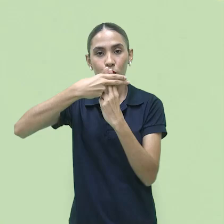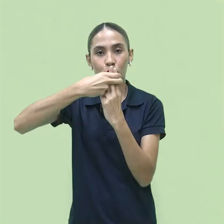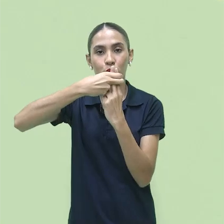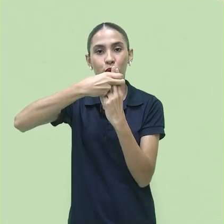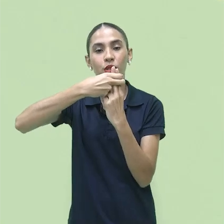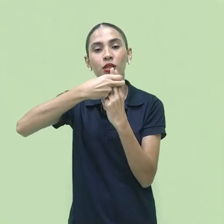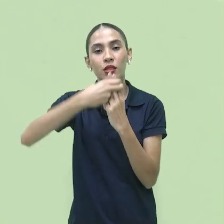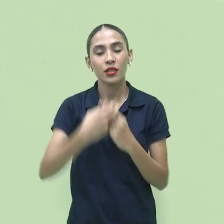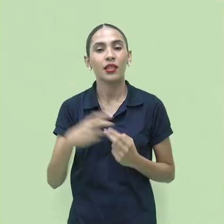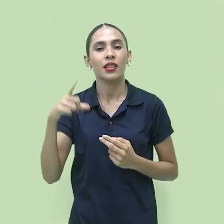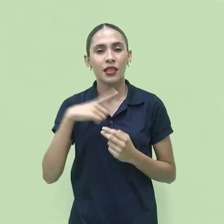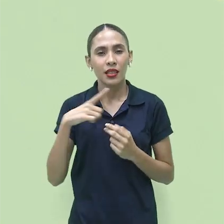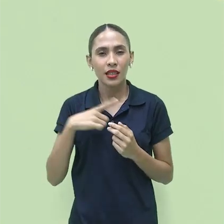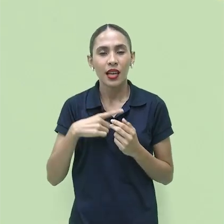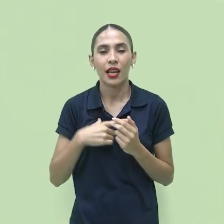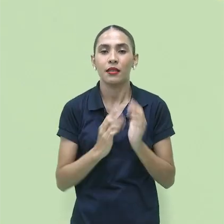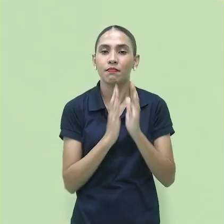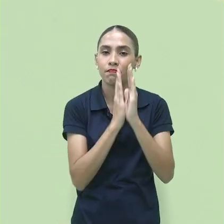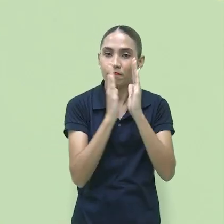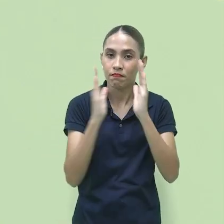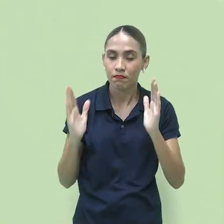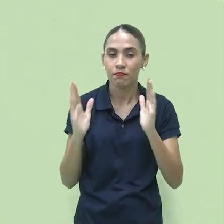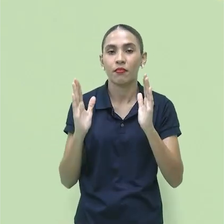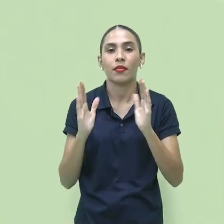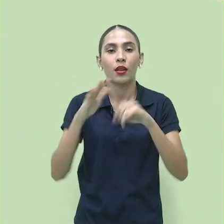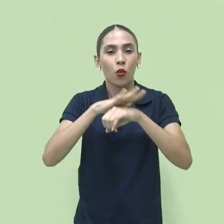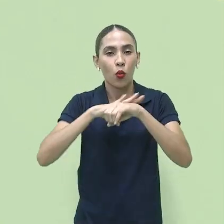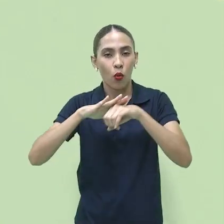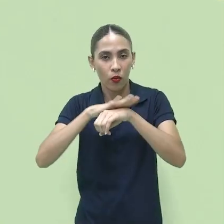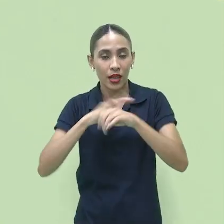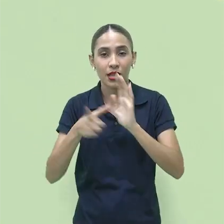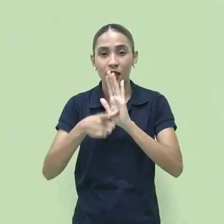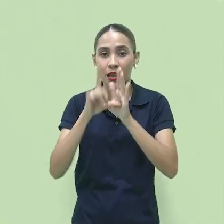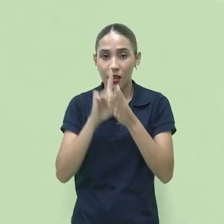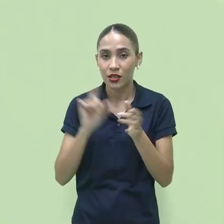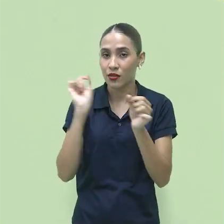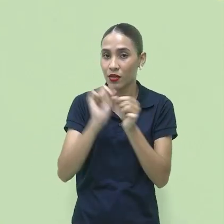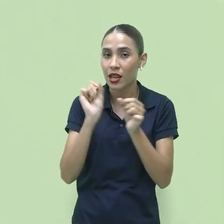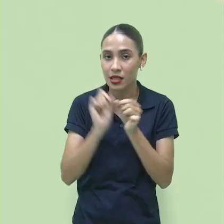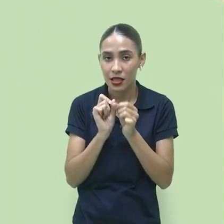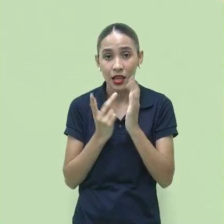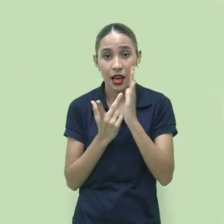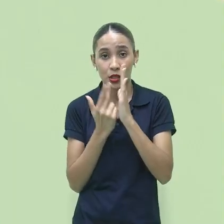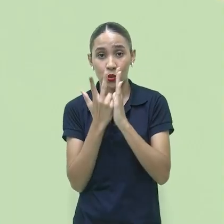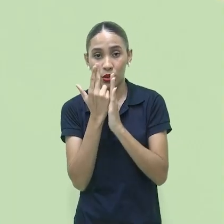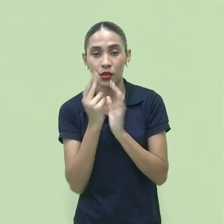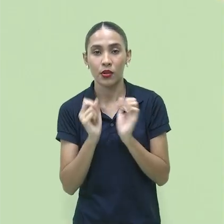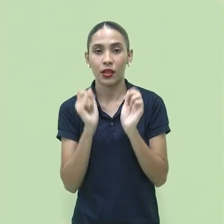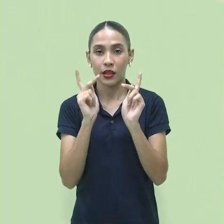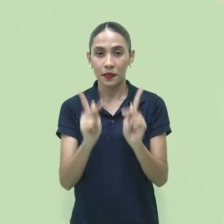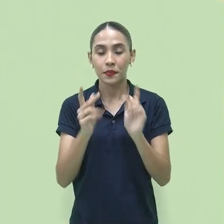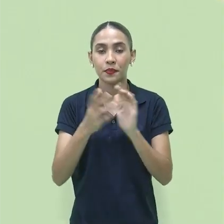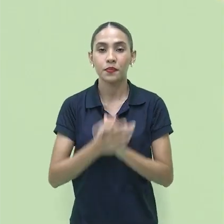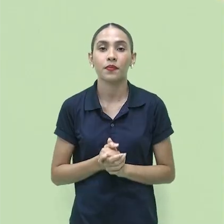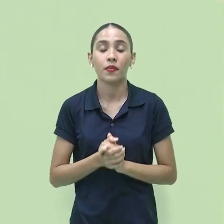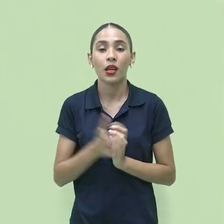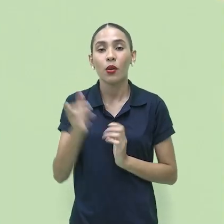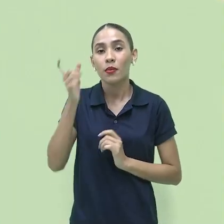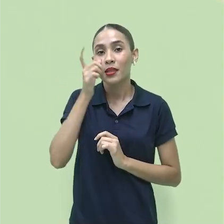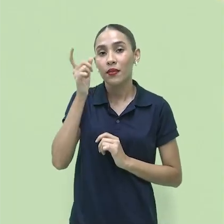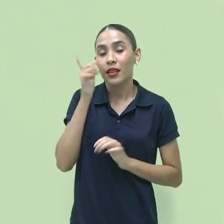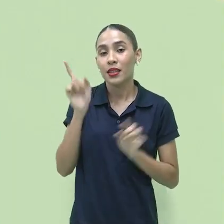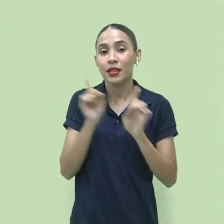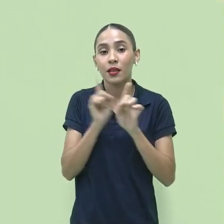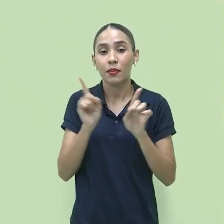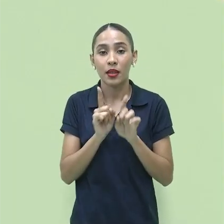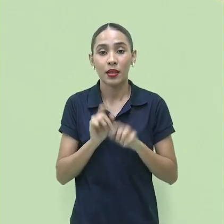claro, existe toda uma conversa com os especialistas antes de realizar ali qualquer procedimento, tá certo? E aí a gente vai observar também,